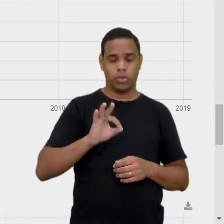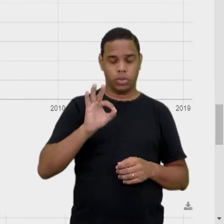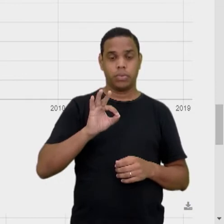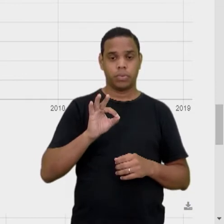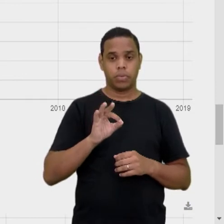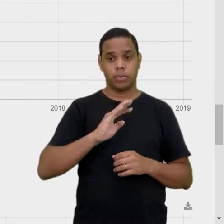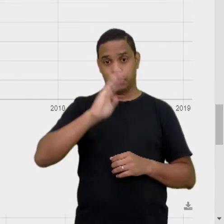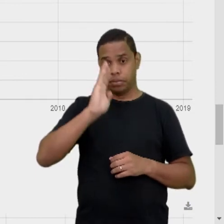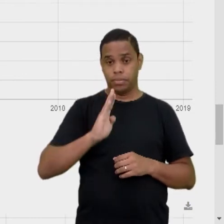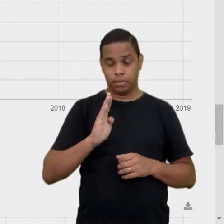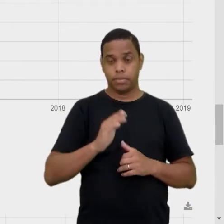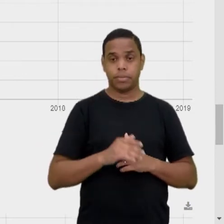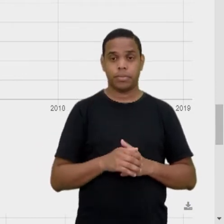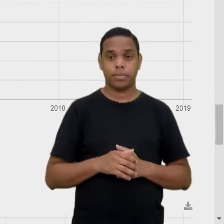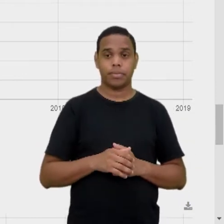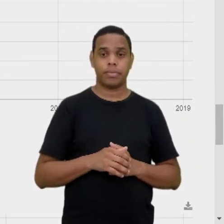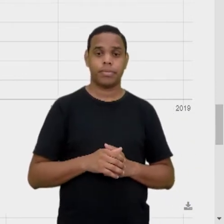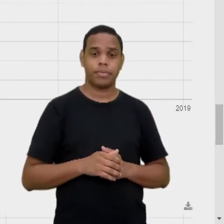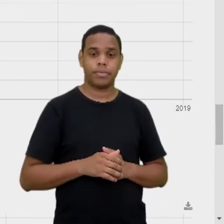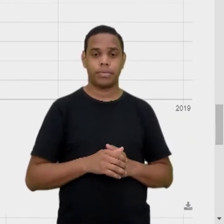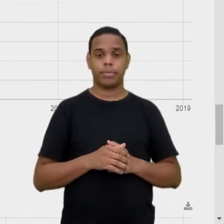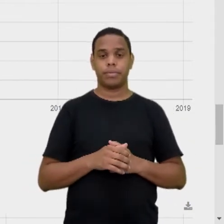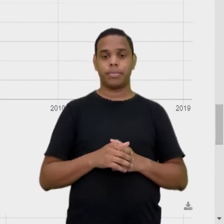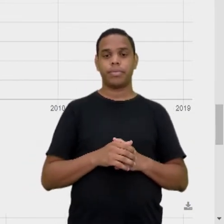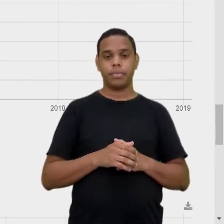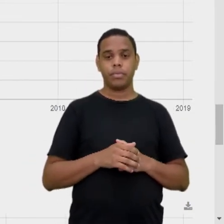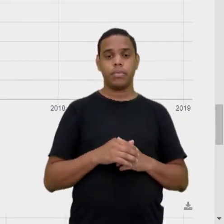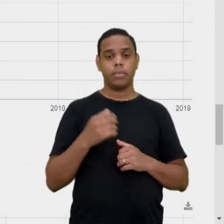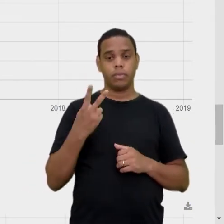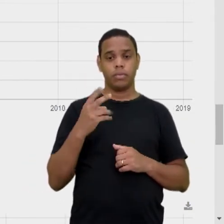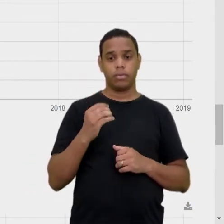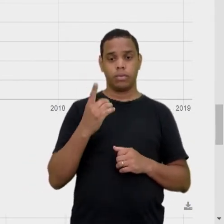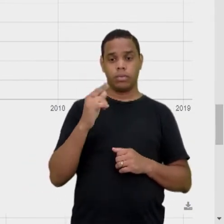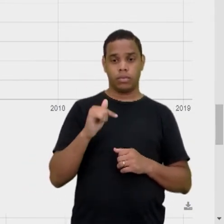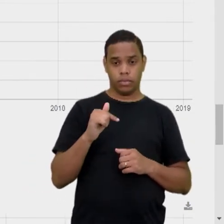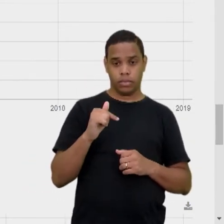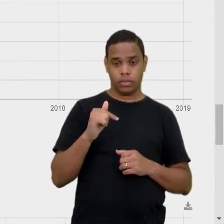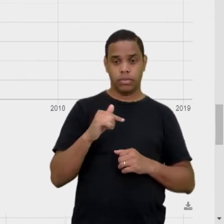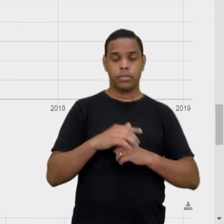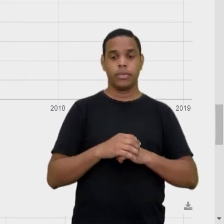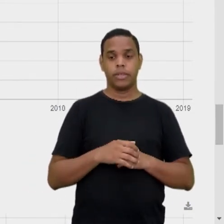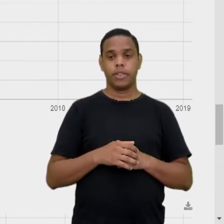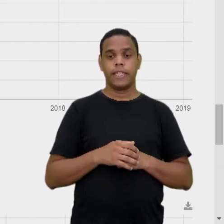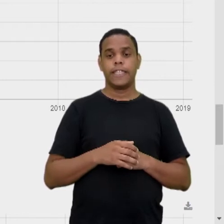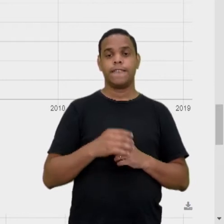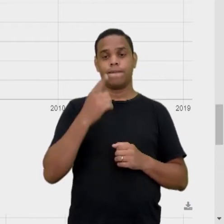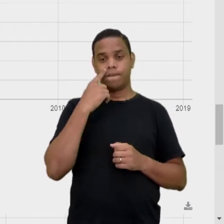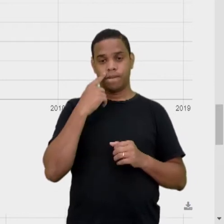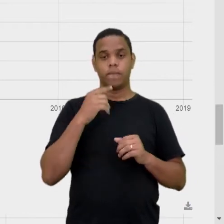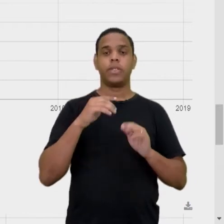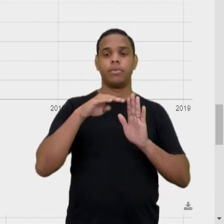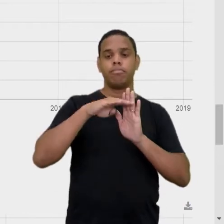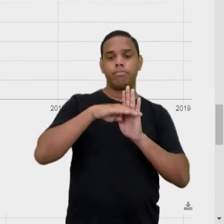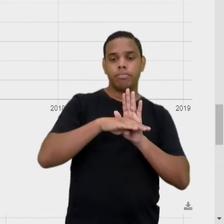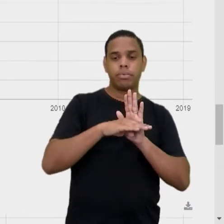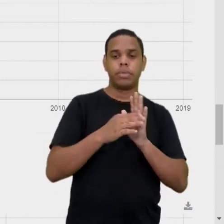7,2% no Brasil. Tá vendo? Ó? Aí eu posso ir em 2017 e posso ver lá que caiu para